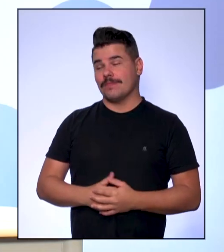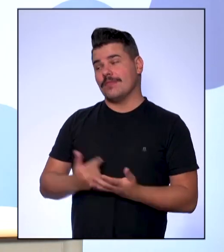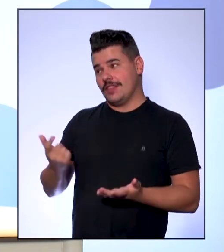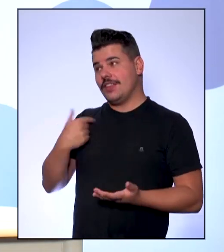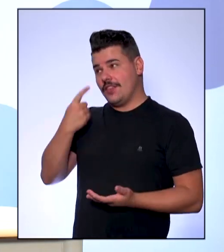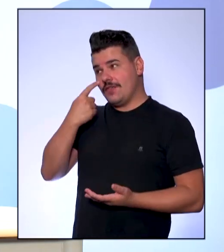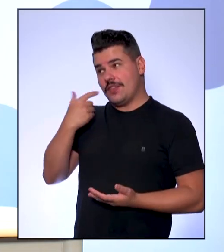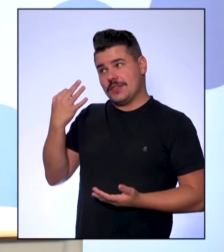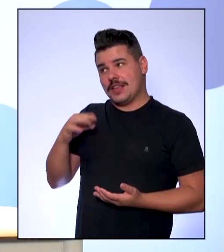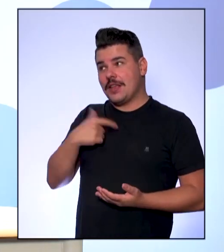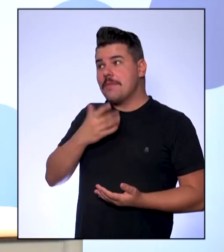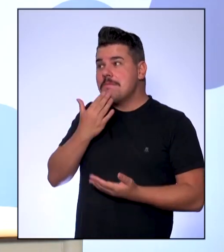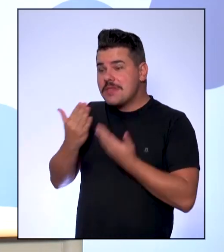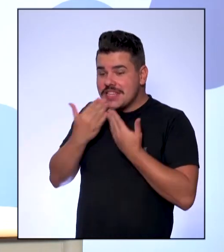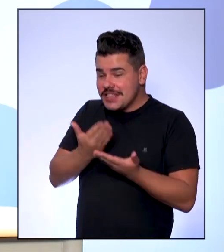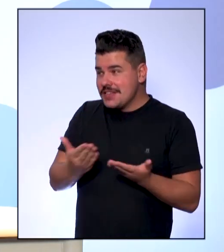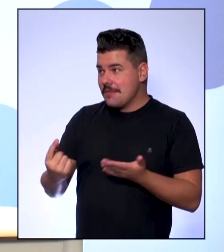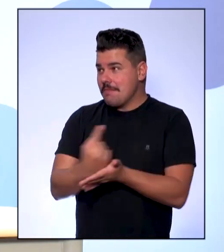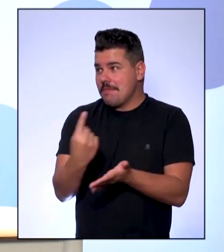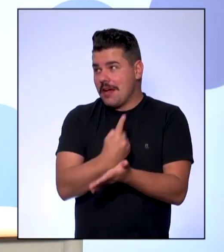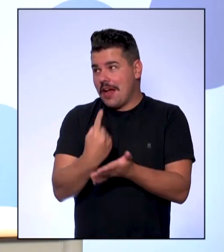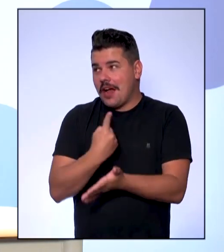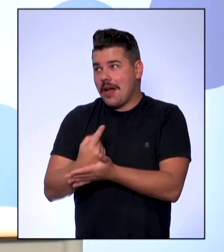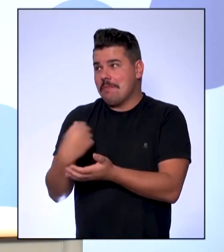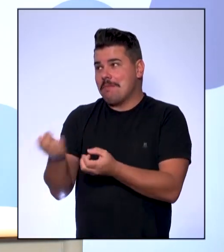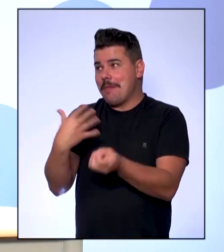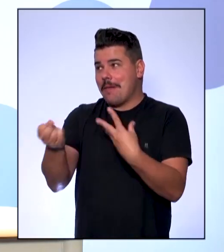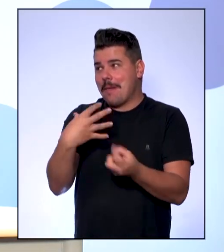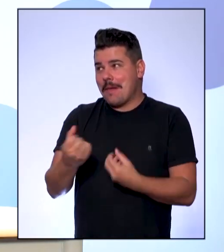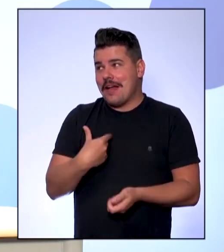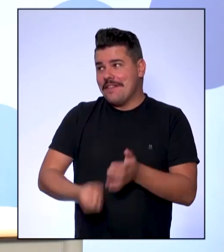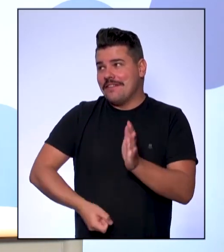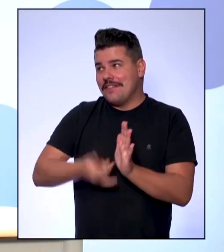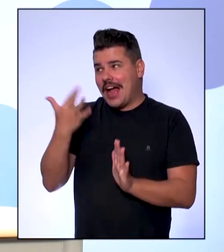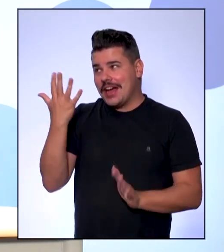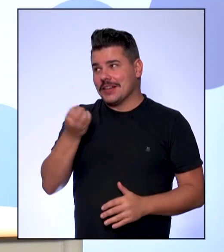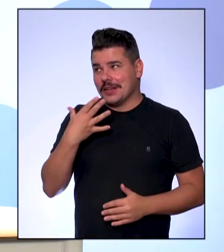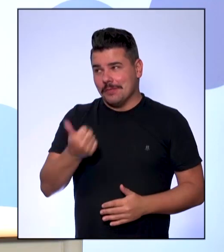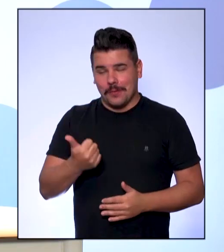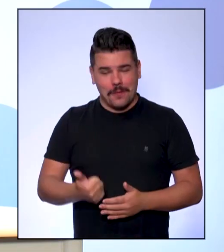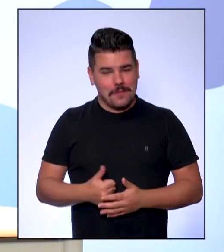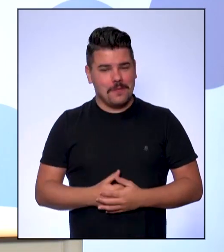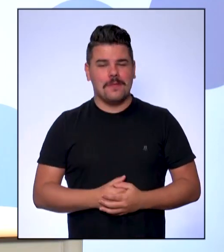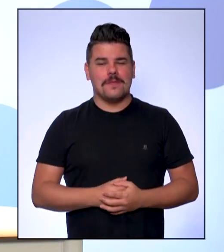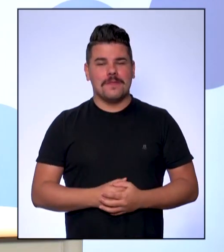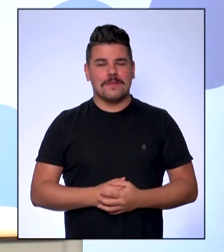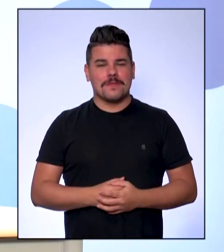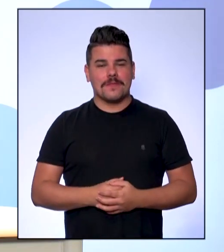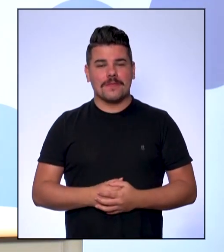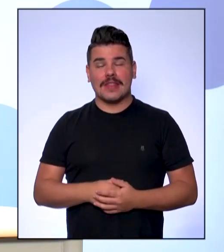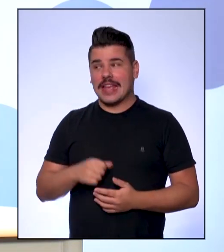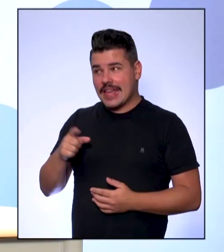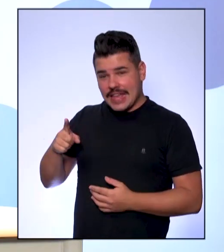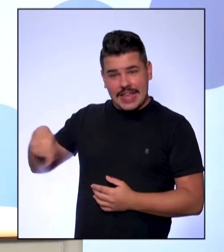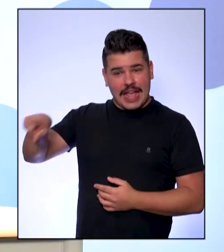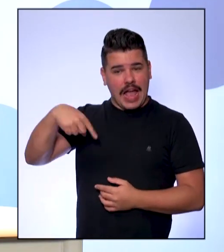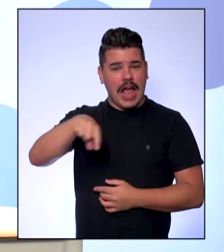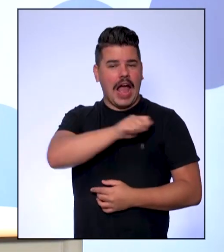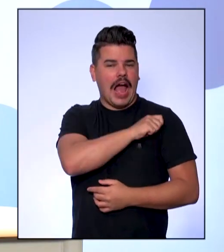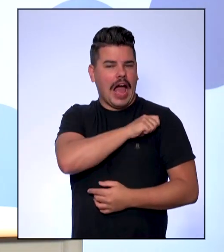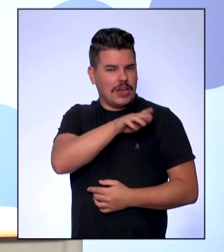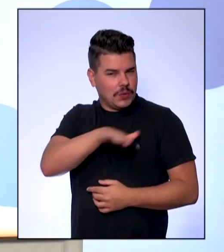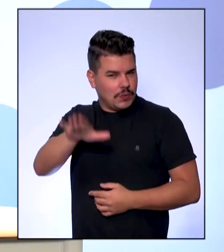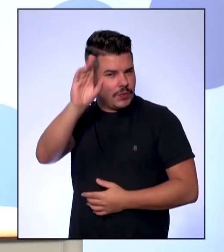vendo? Deu certo a gente pedir para eles participarem. Agora começou a vir um monte de pergunta aqui. Eles estão perguntando muito,